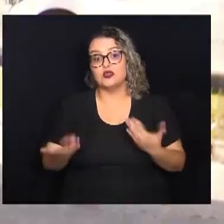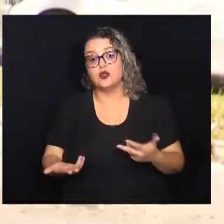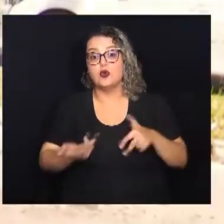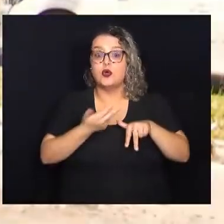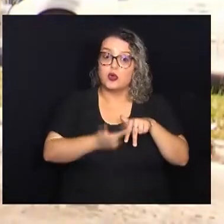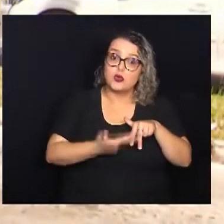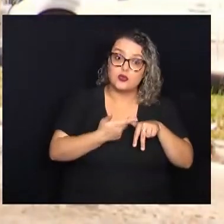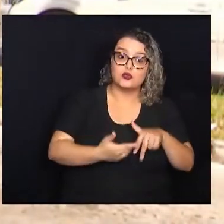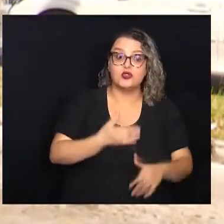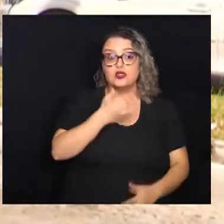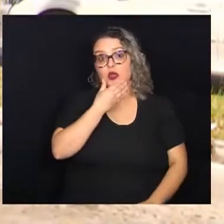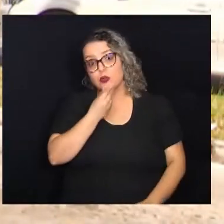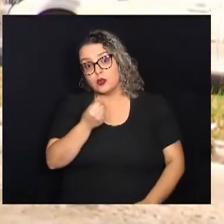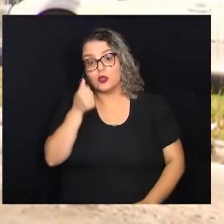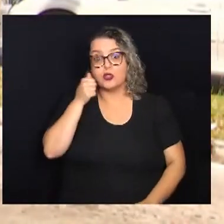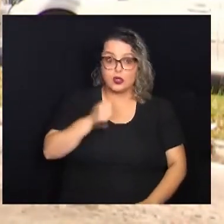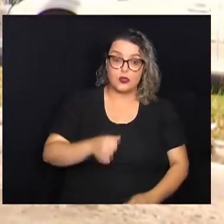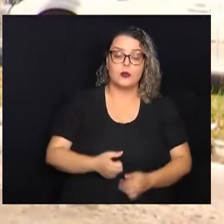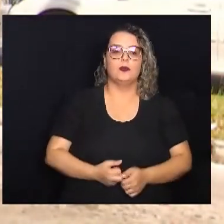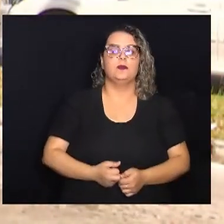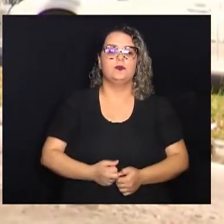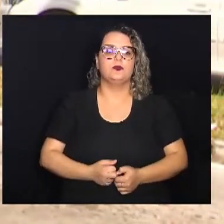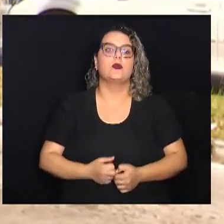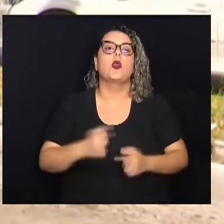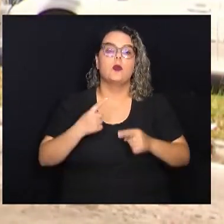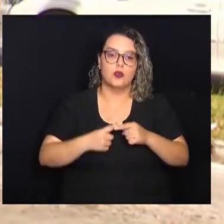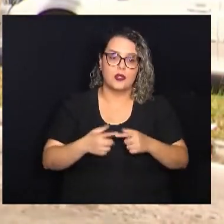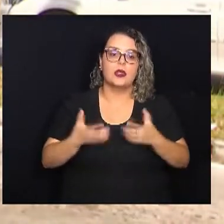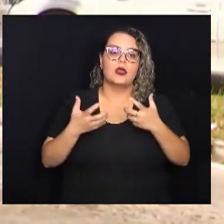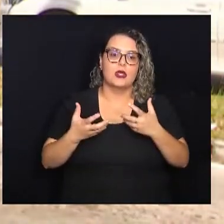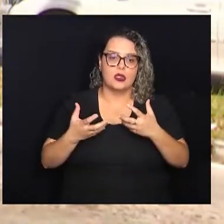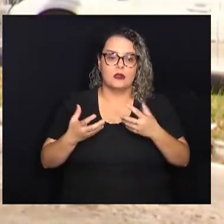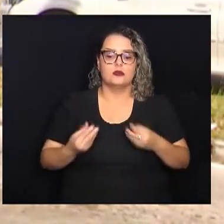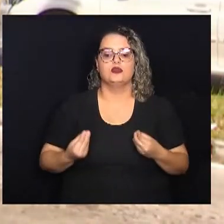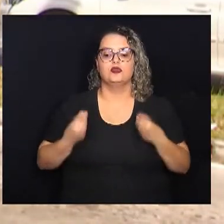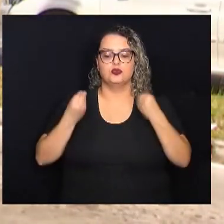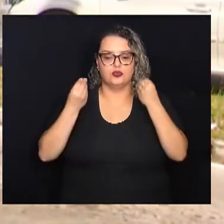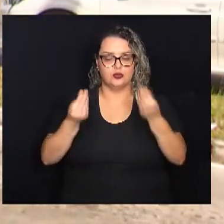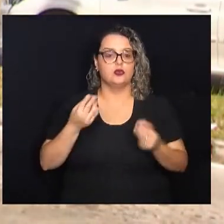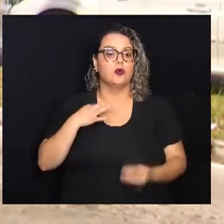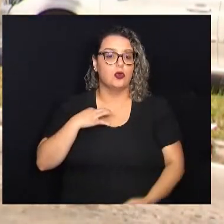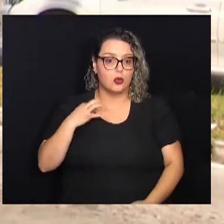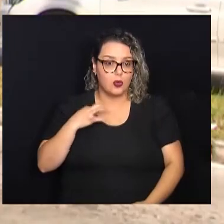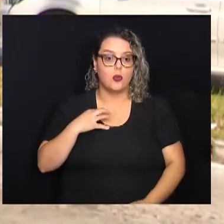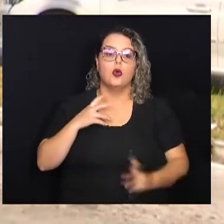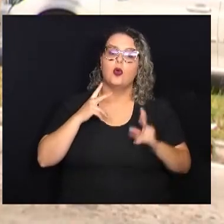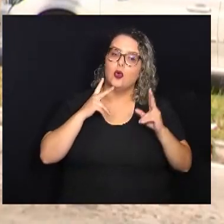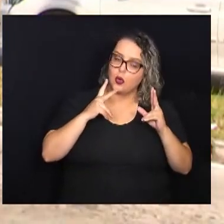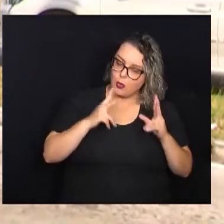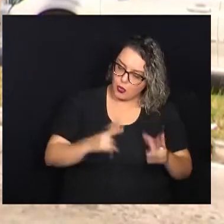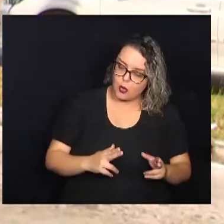de sexo para a criança. Porque a gente pretende, é claro, sempre doar o brinquedo de acordo, né, com a faixa etária